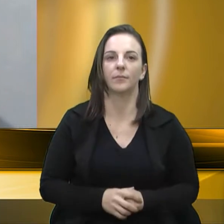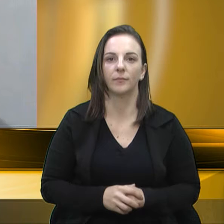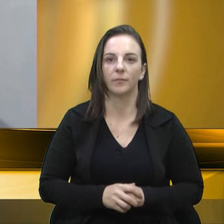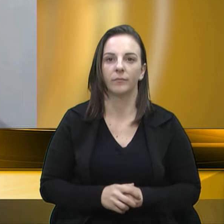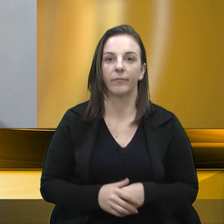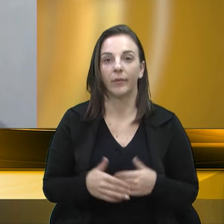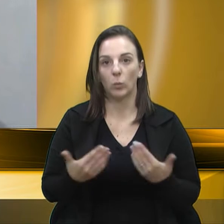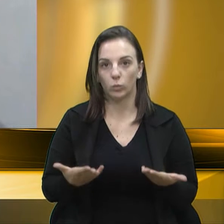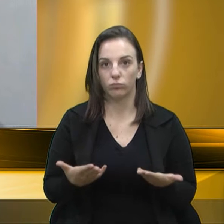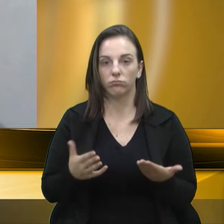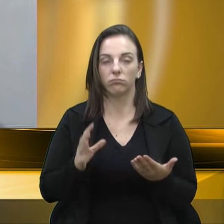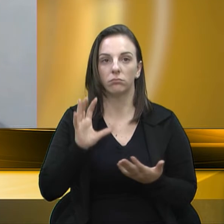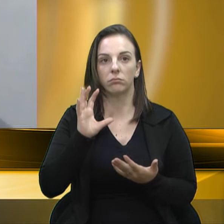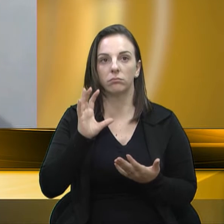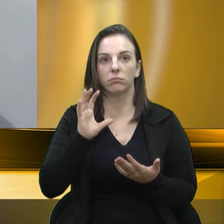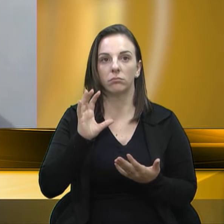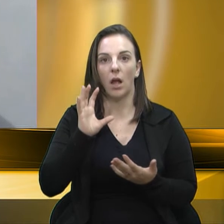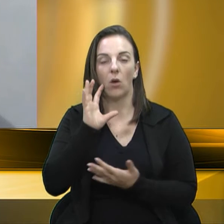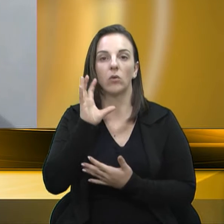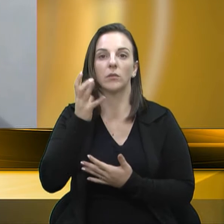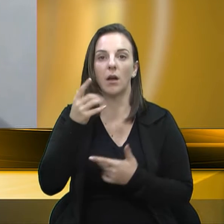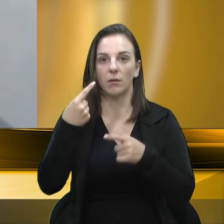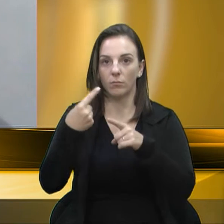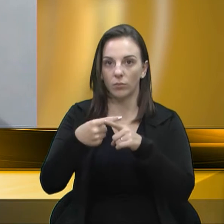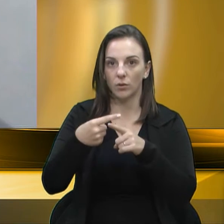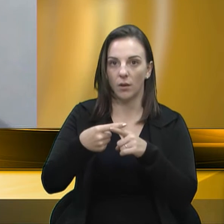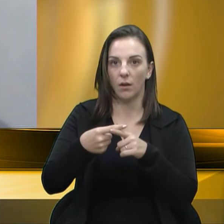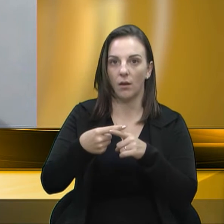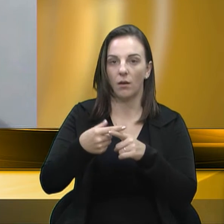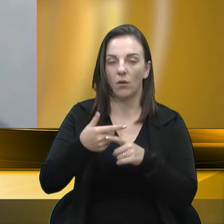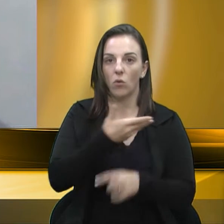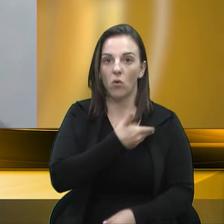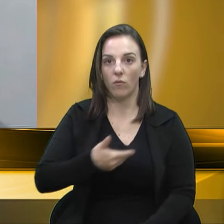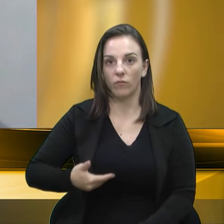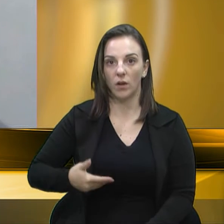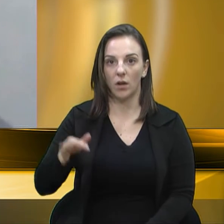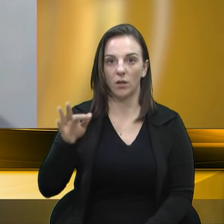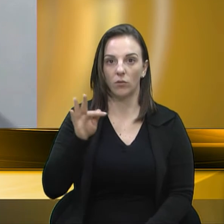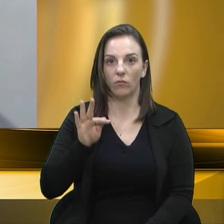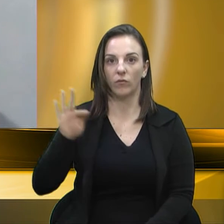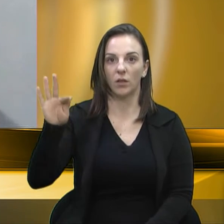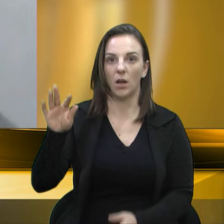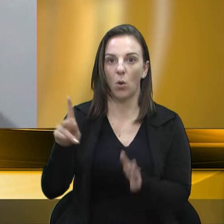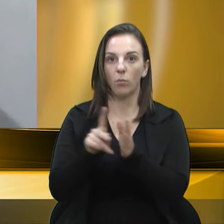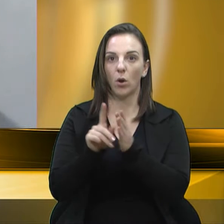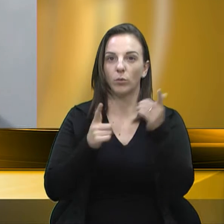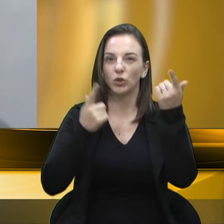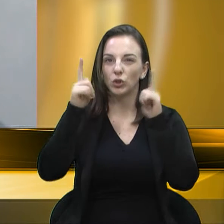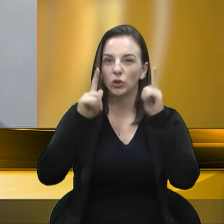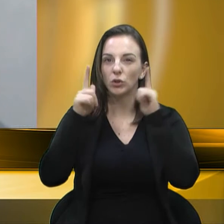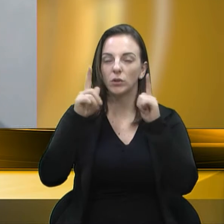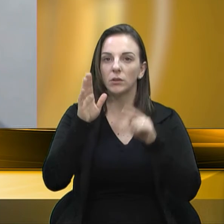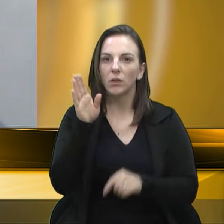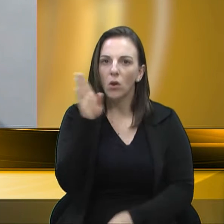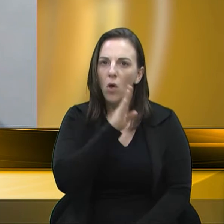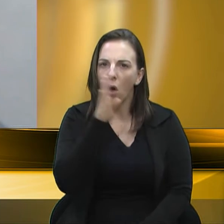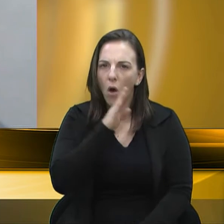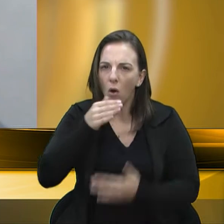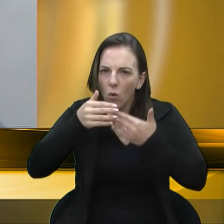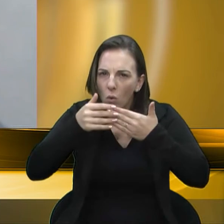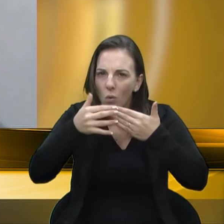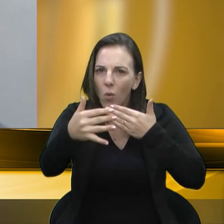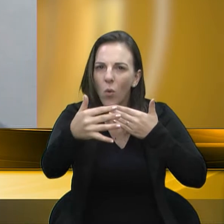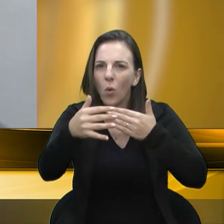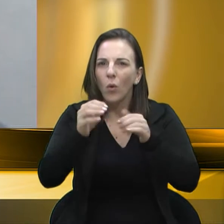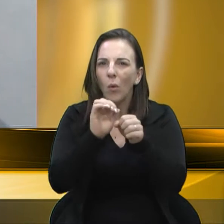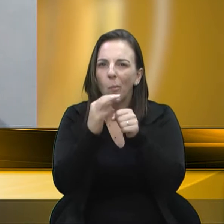muito, né, a uma postura do governo federal do Chile, que começou logo no início da decretação